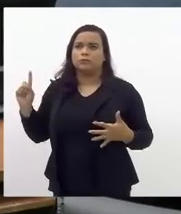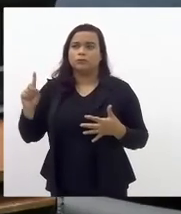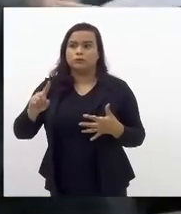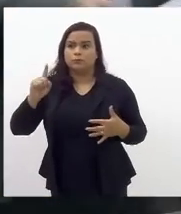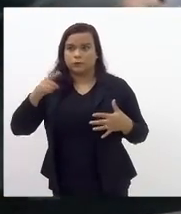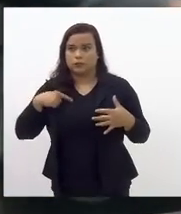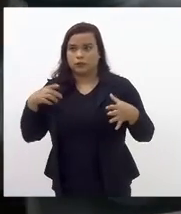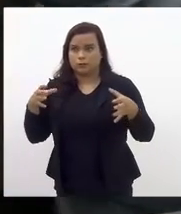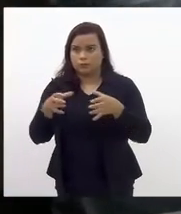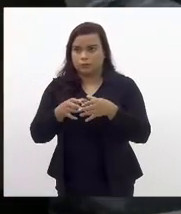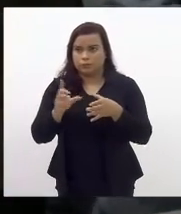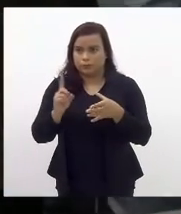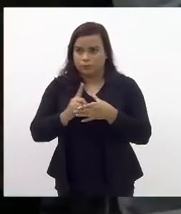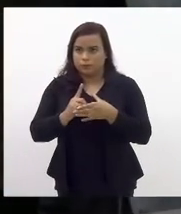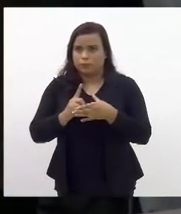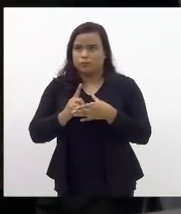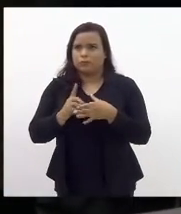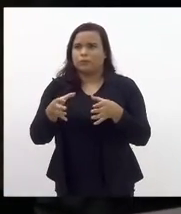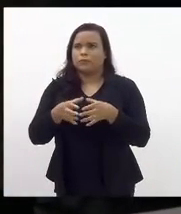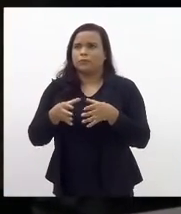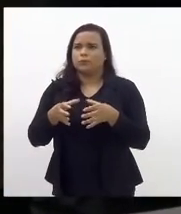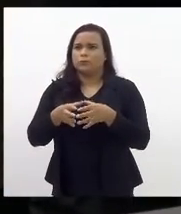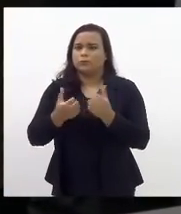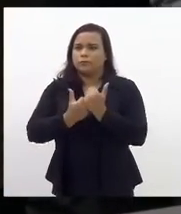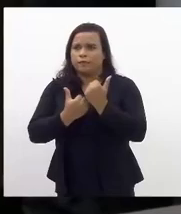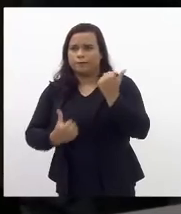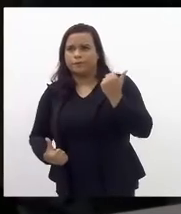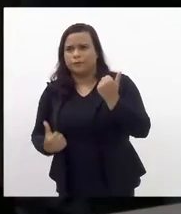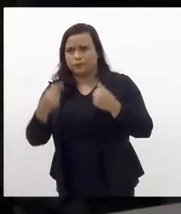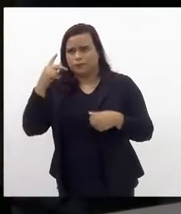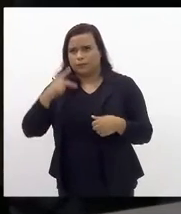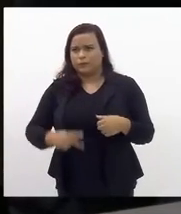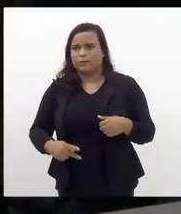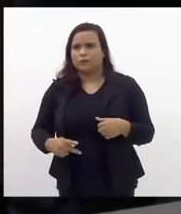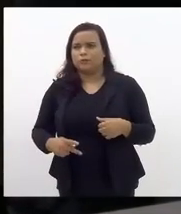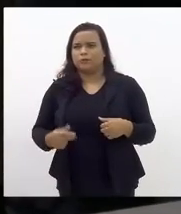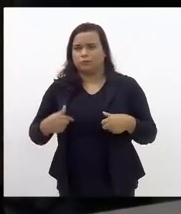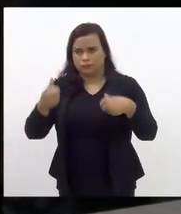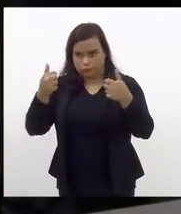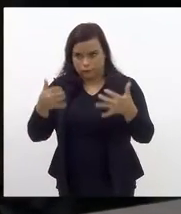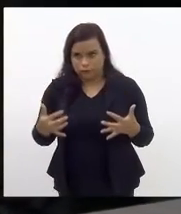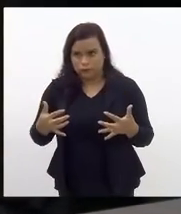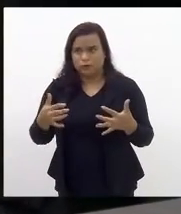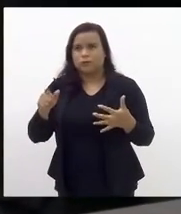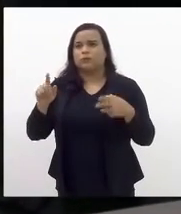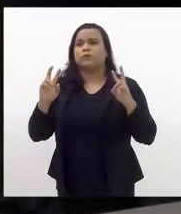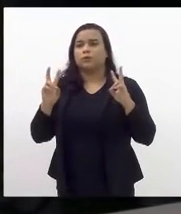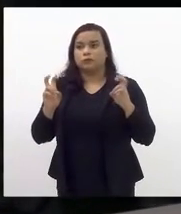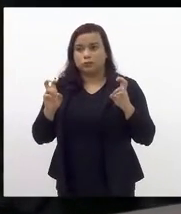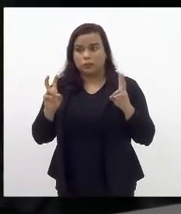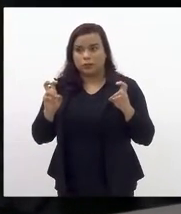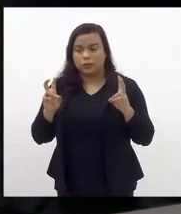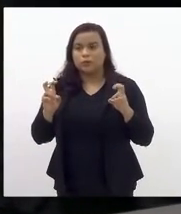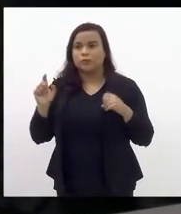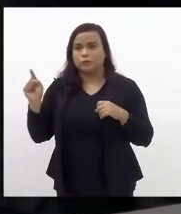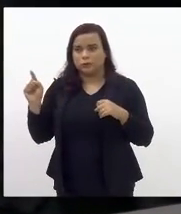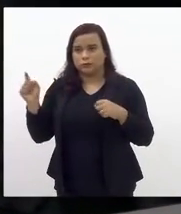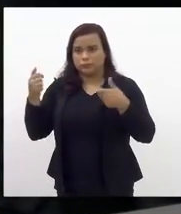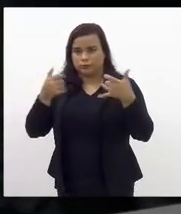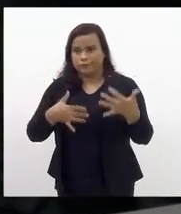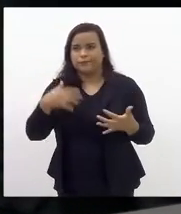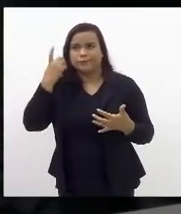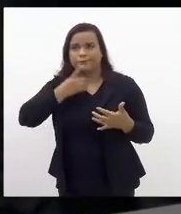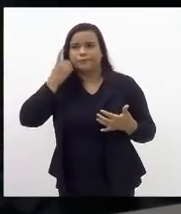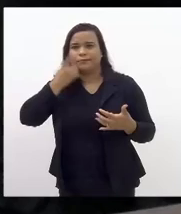membro da Comissão de Servidores, vice-presidente, eu queria destacar que além dessa questão pertinente levantada pelo deputado